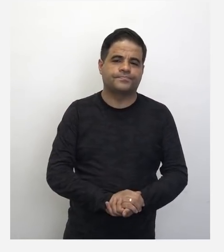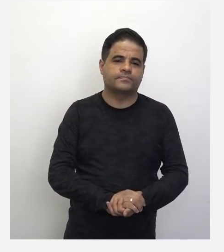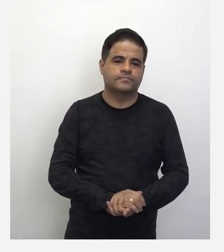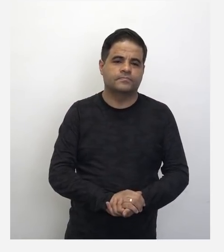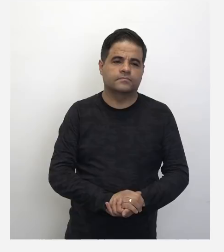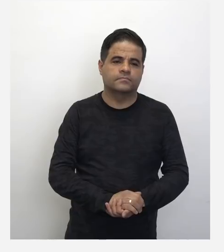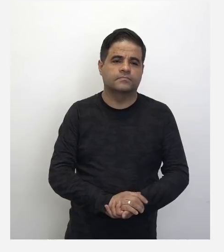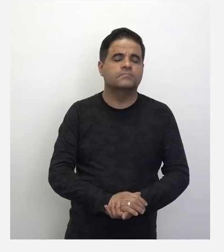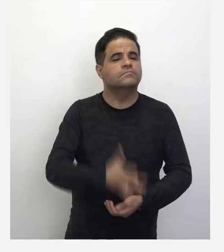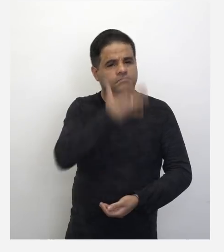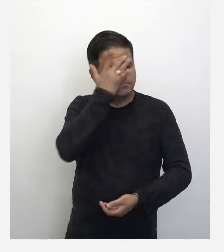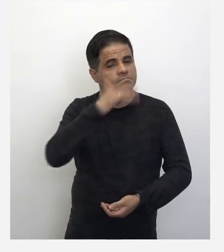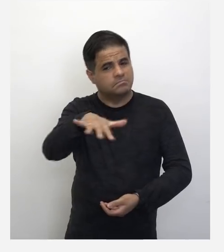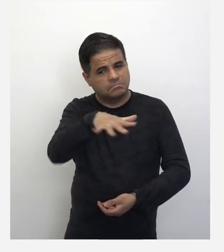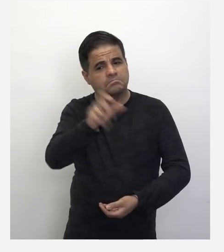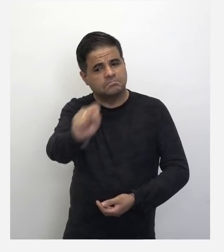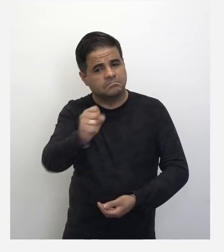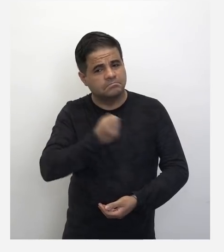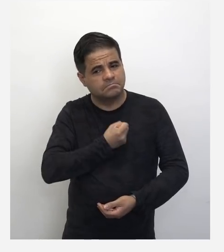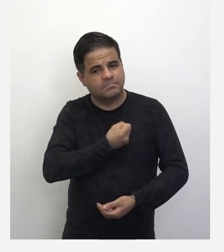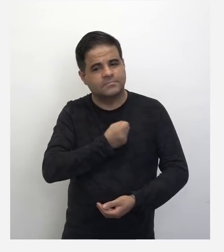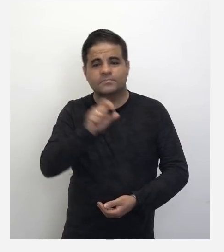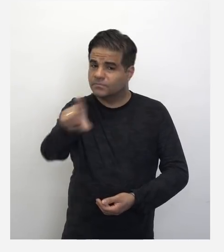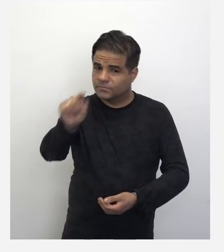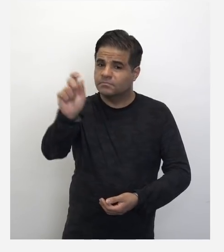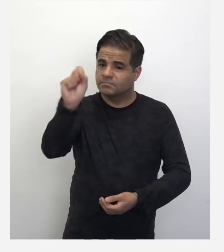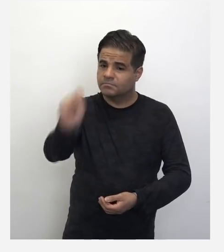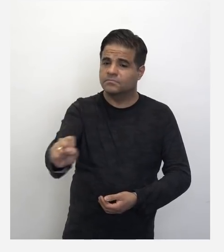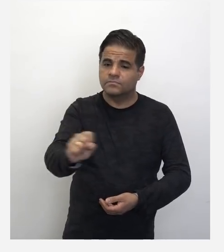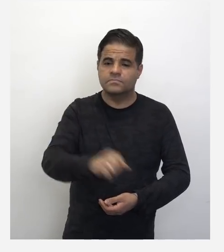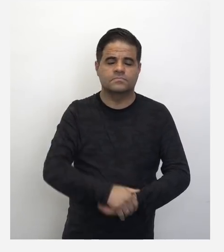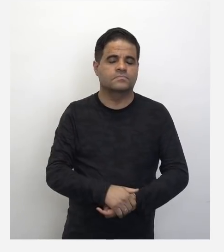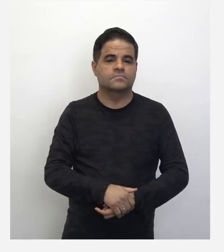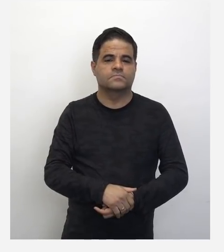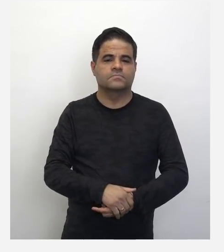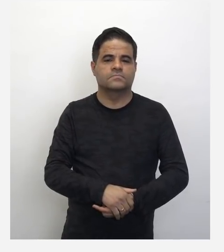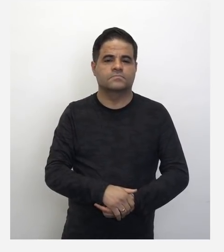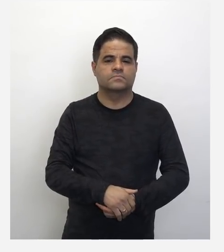Não, o pessoal da mesa pode escolher um número. Pode escolher.